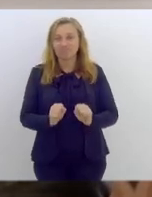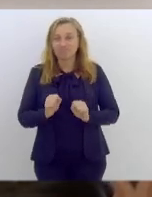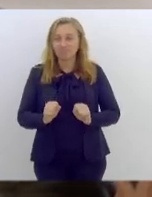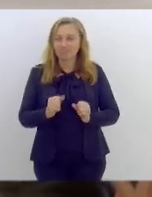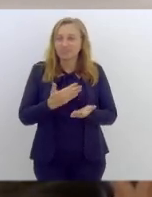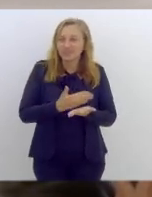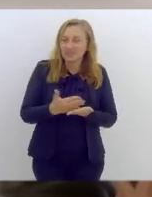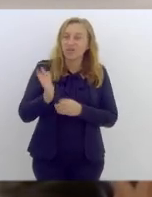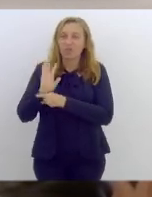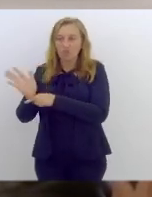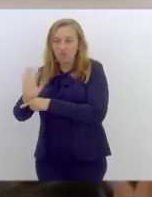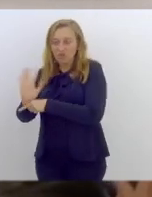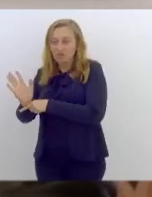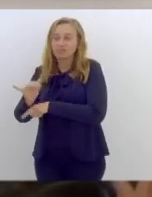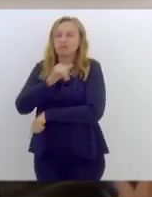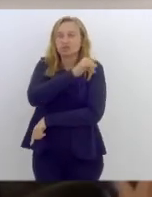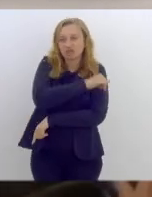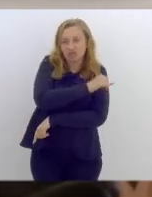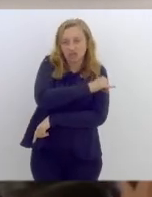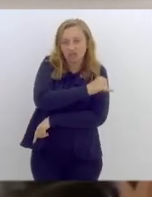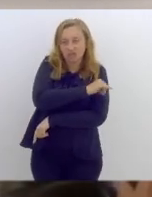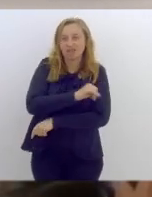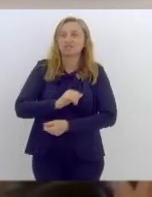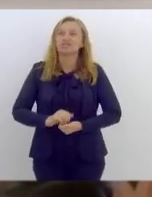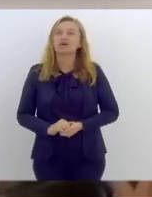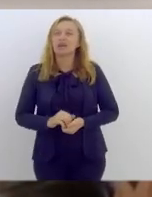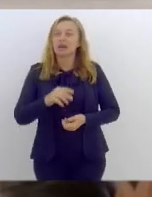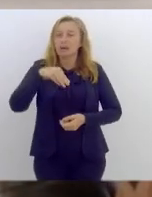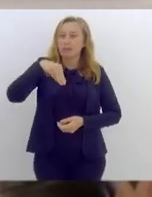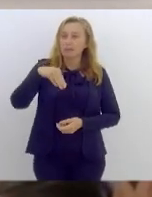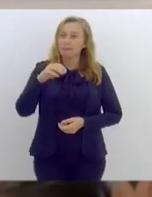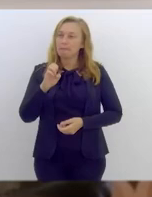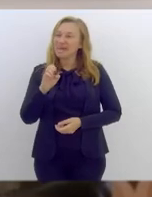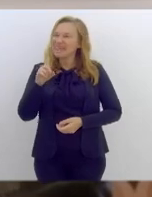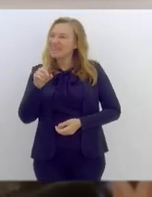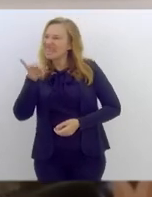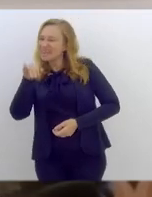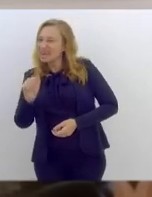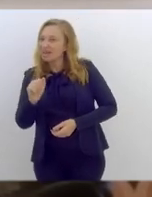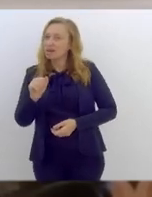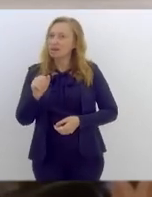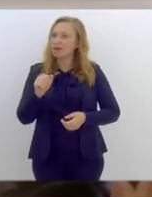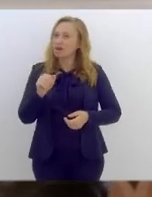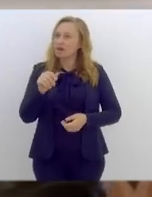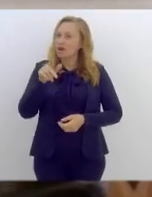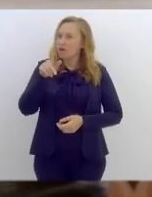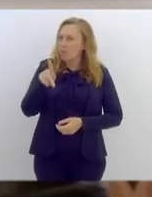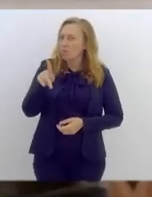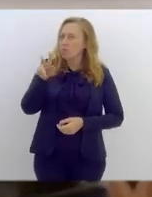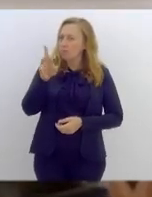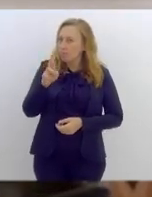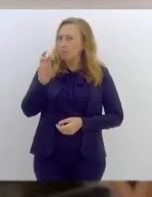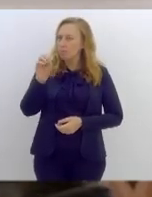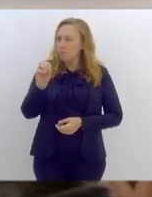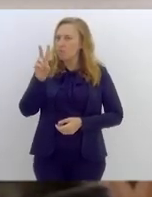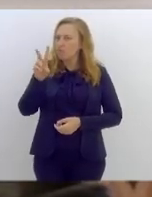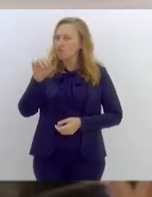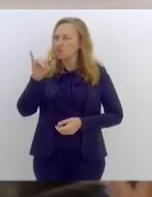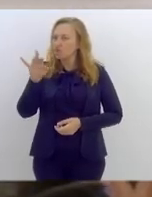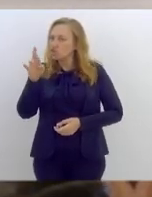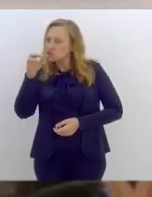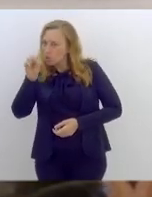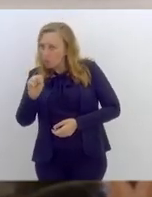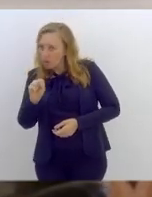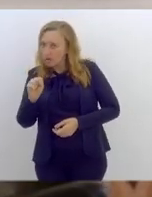esse filme feito no Rio de Janeiro, Medida Provisória. É o filme que tem, na história do nosso cinema, a